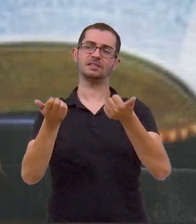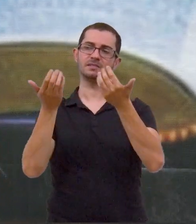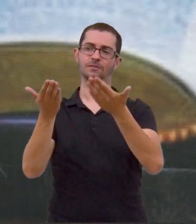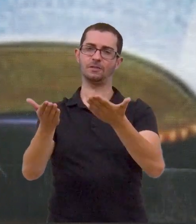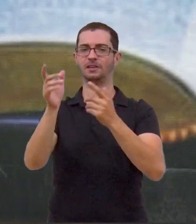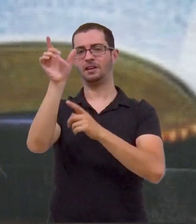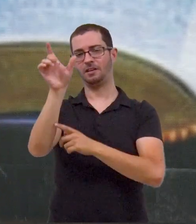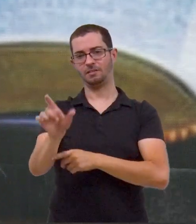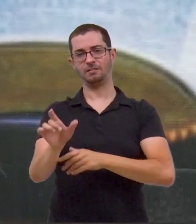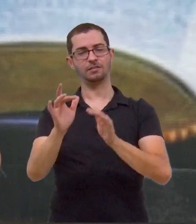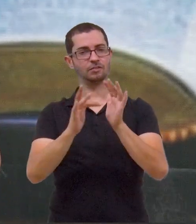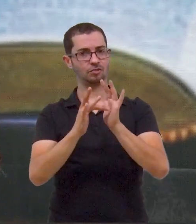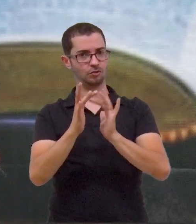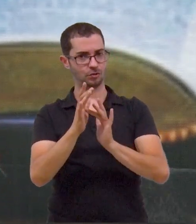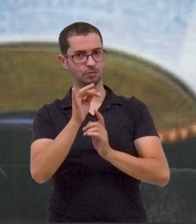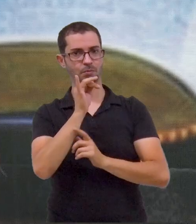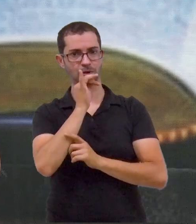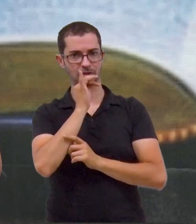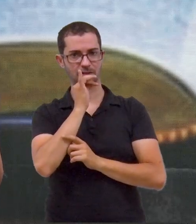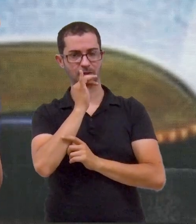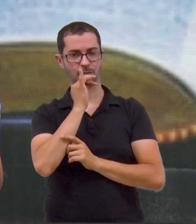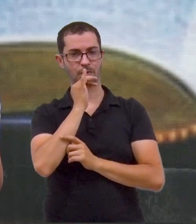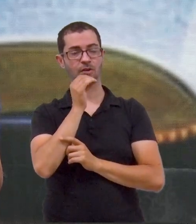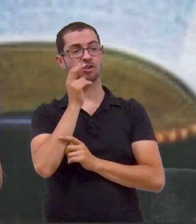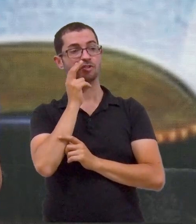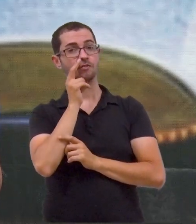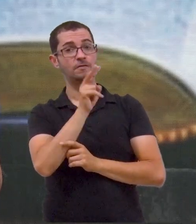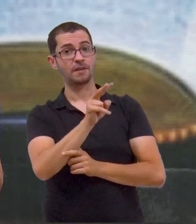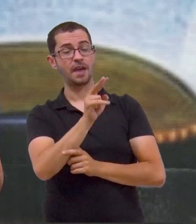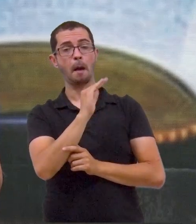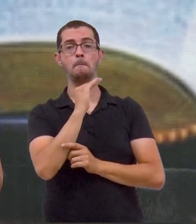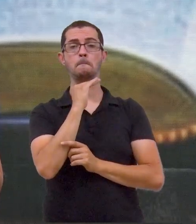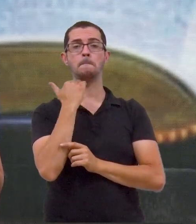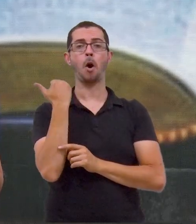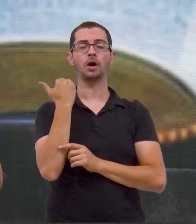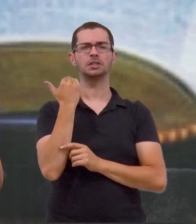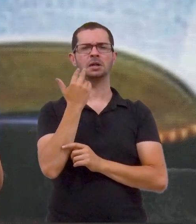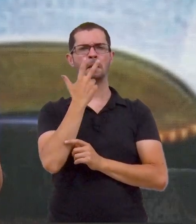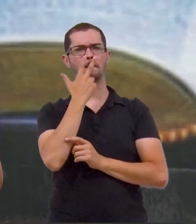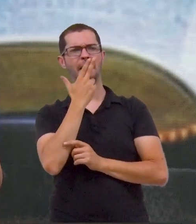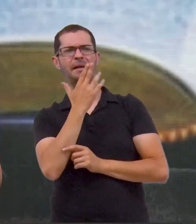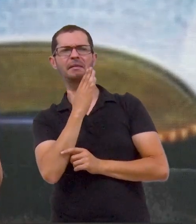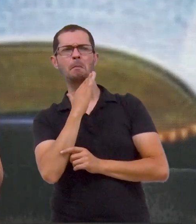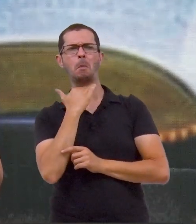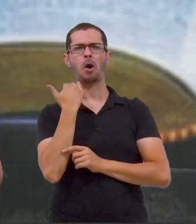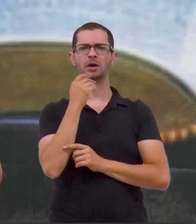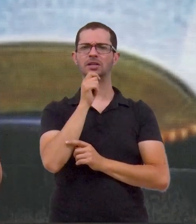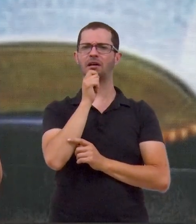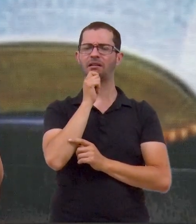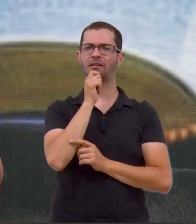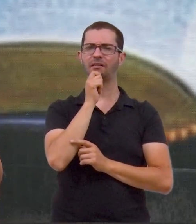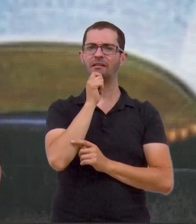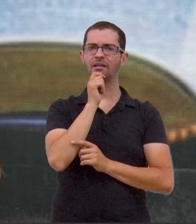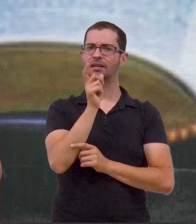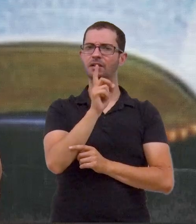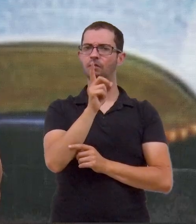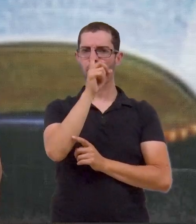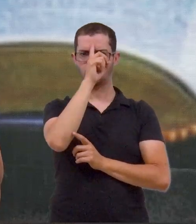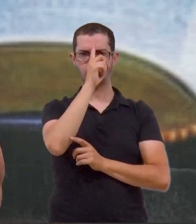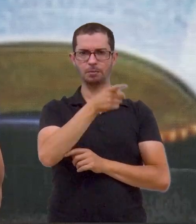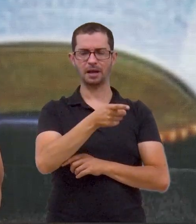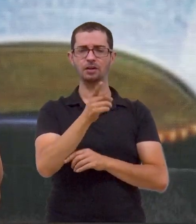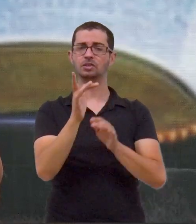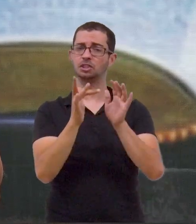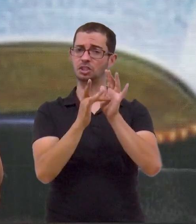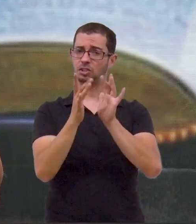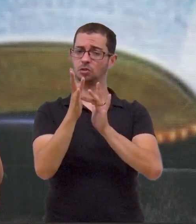ainda todas as coisas. Quando a gente olha para a morte, por exemplo, a gente parece que a morte ainda não foi dominada. Ele